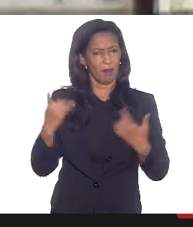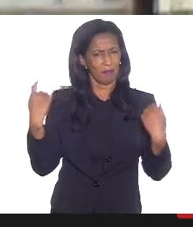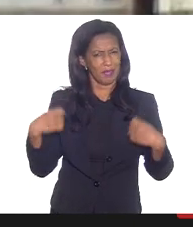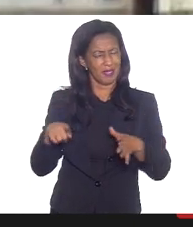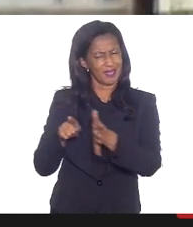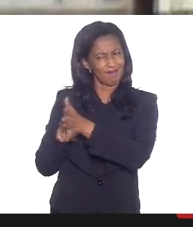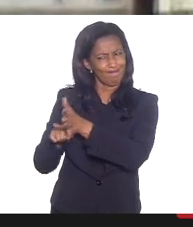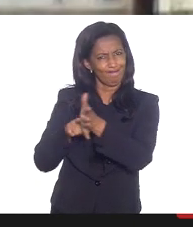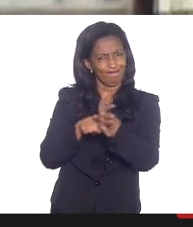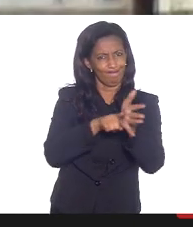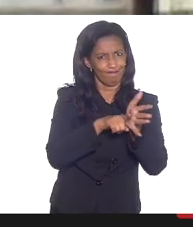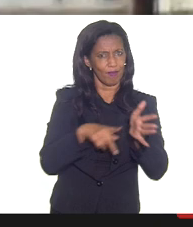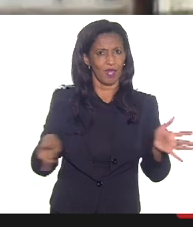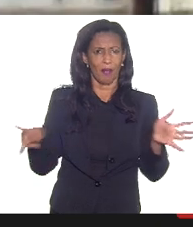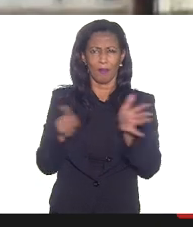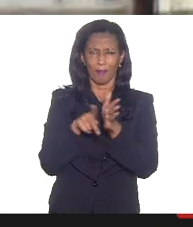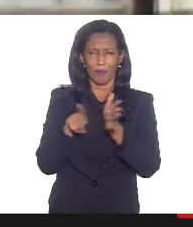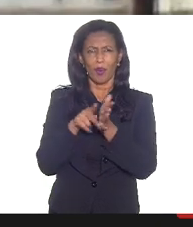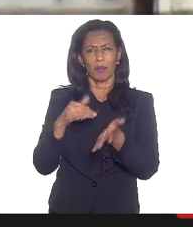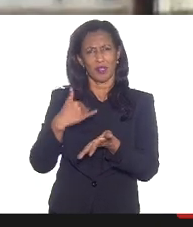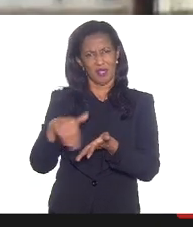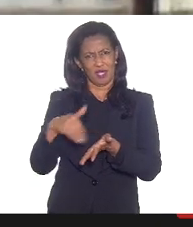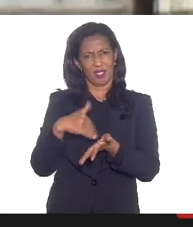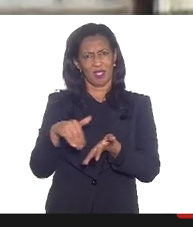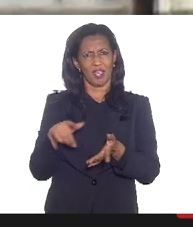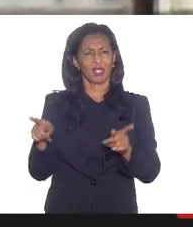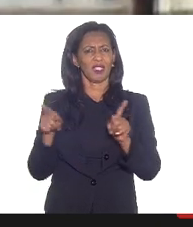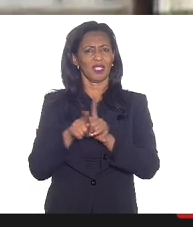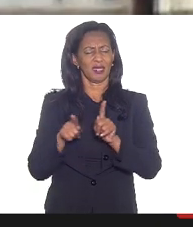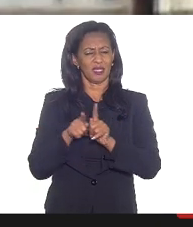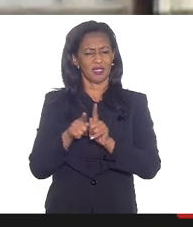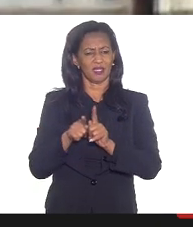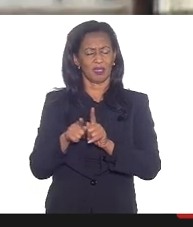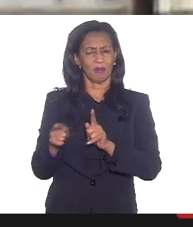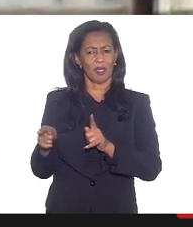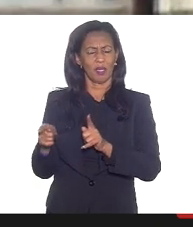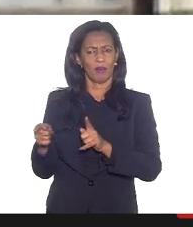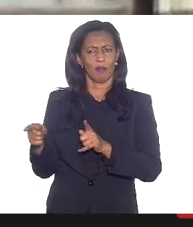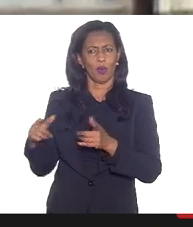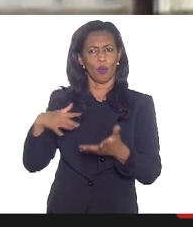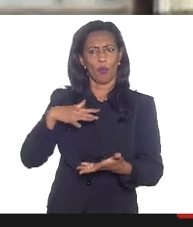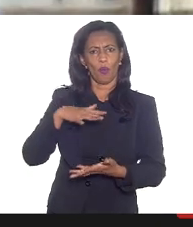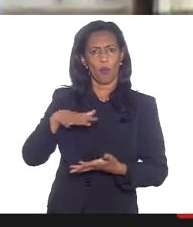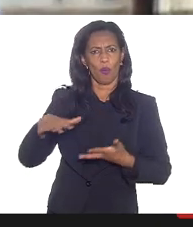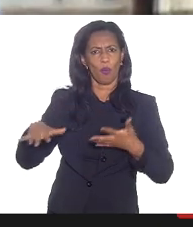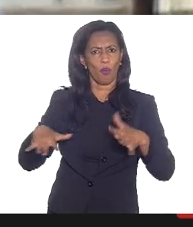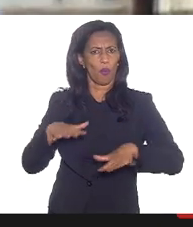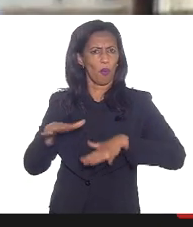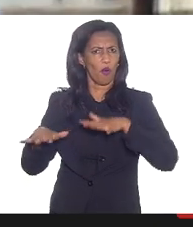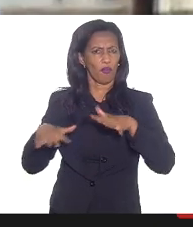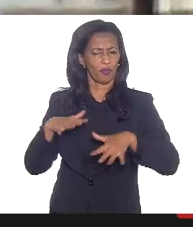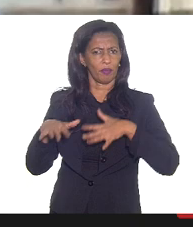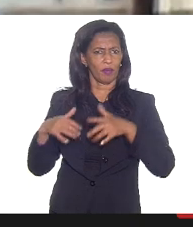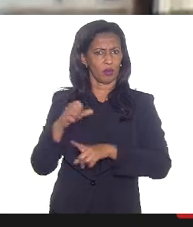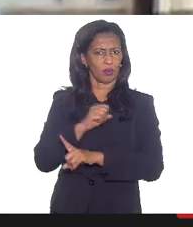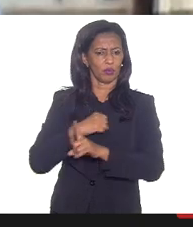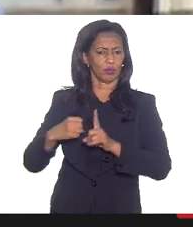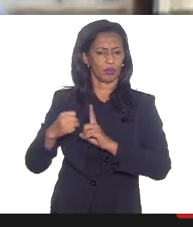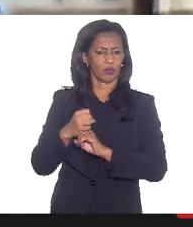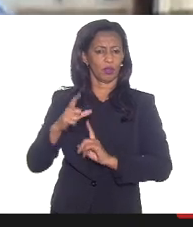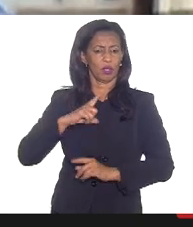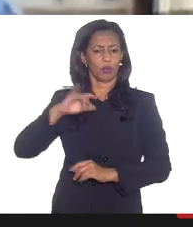investigado pela própria Secretaria e também pelas entidades do movimento social organizado. Há aqui uma